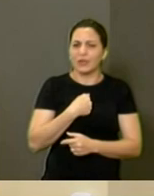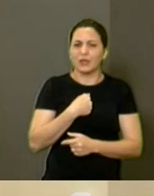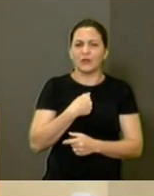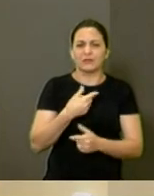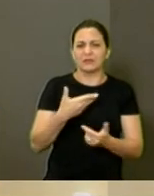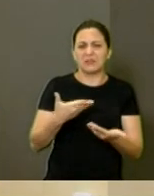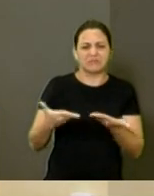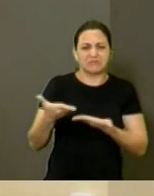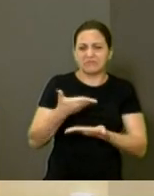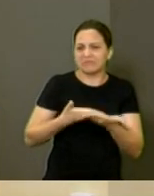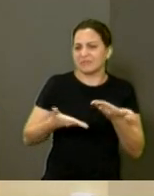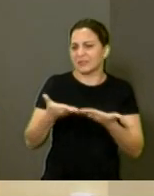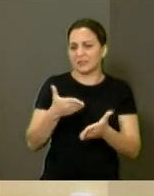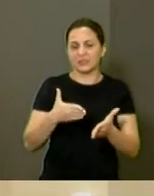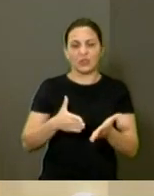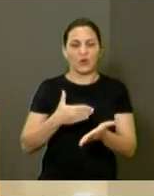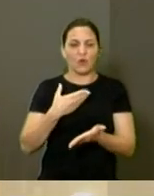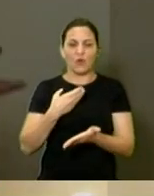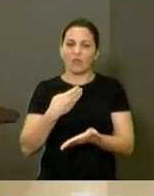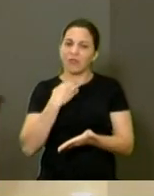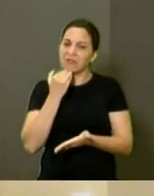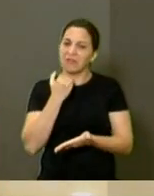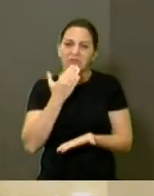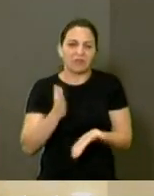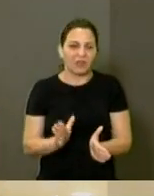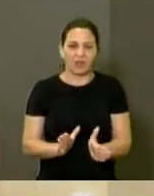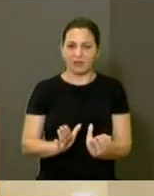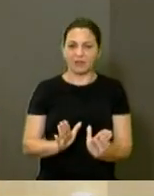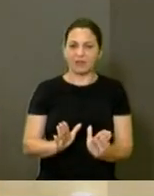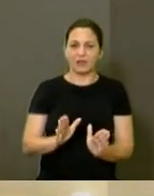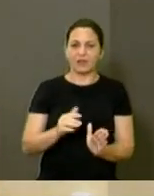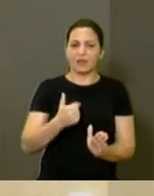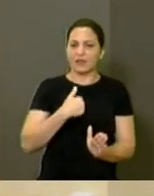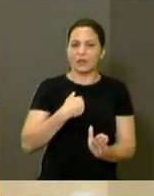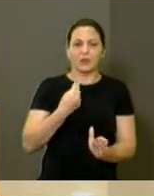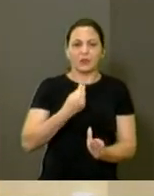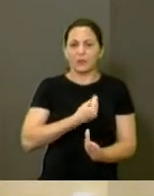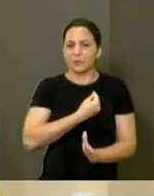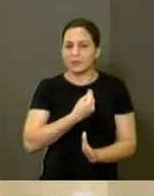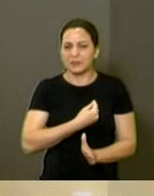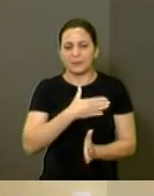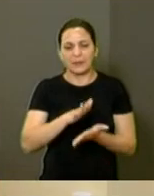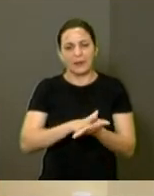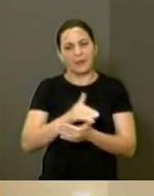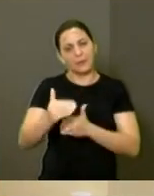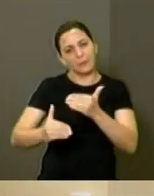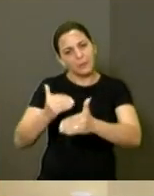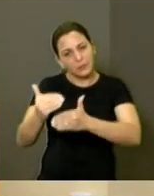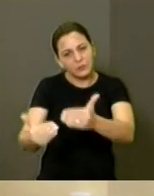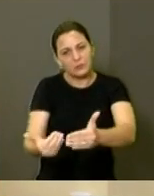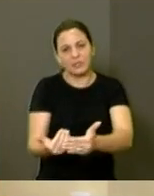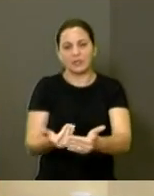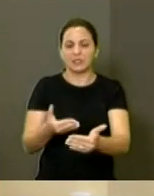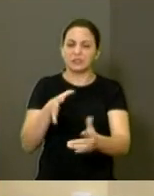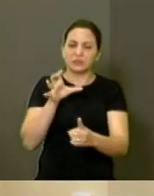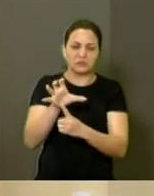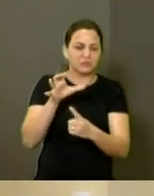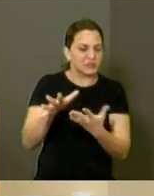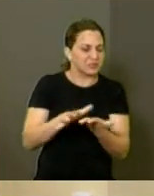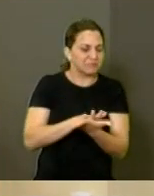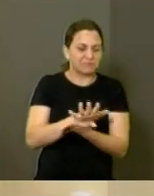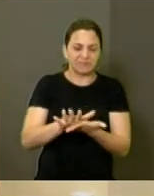PV pro PSDB eu sou do prb não participei desse processo Não tive nenhuma intervenção nisso